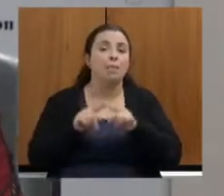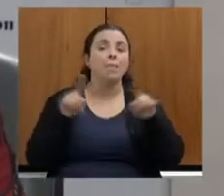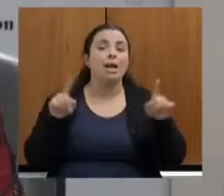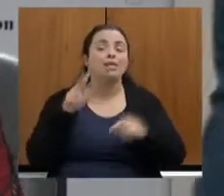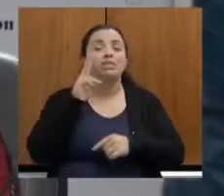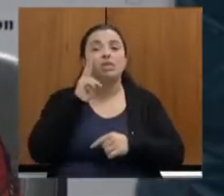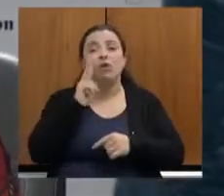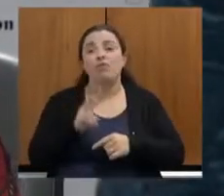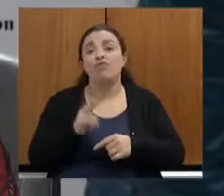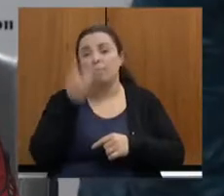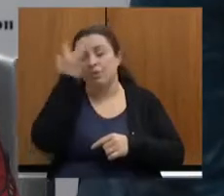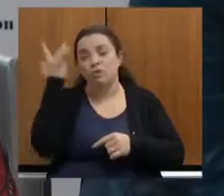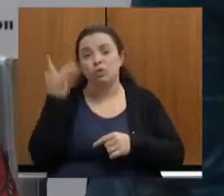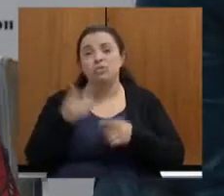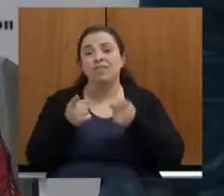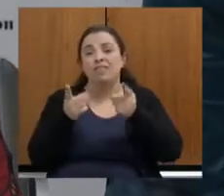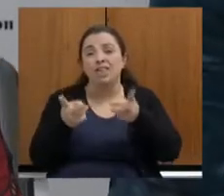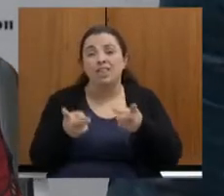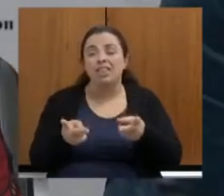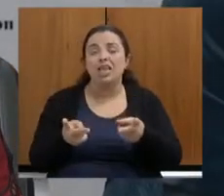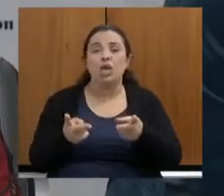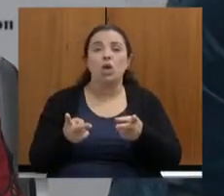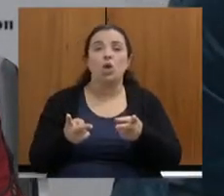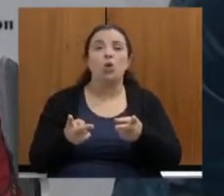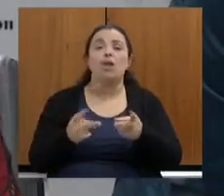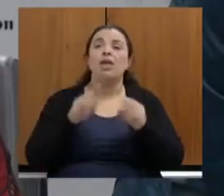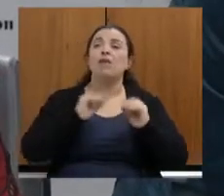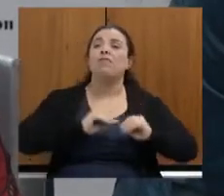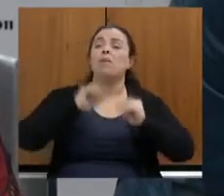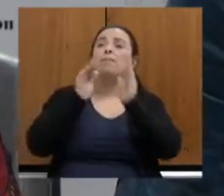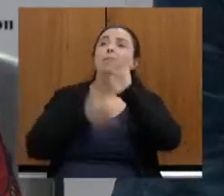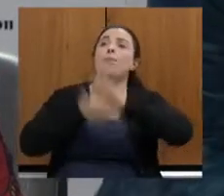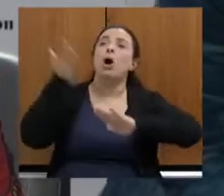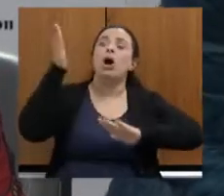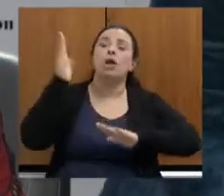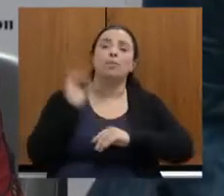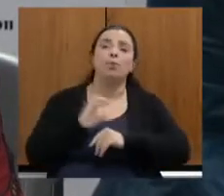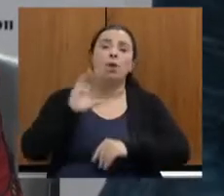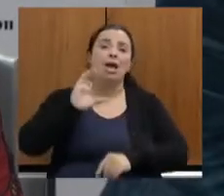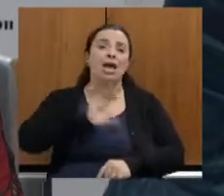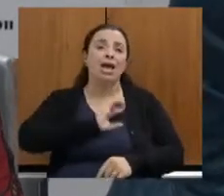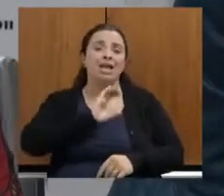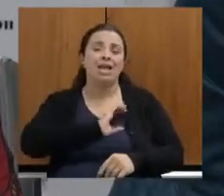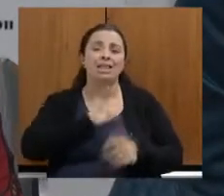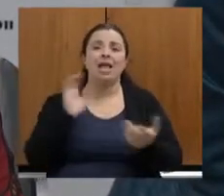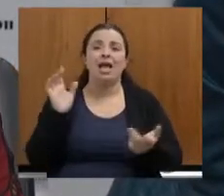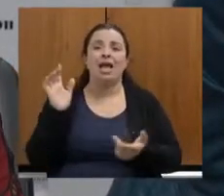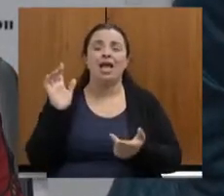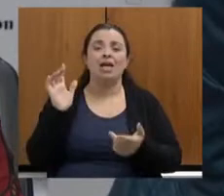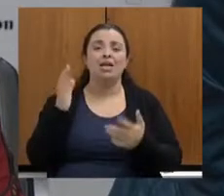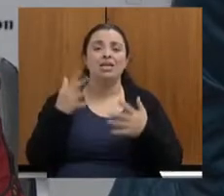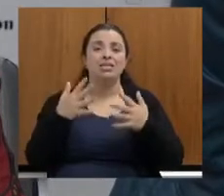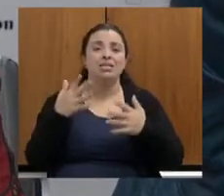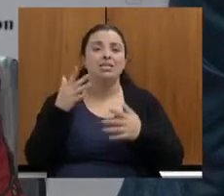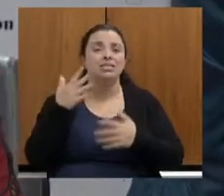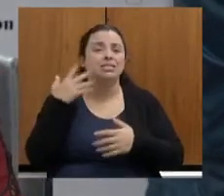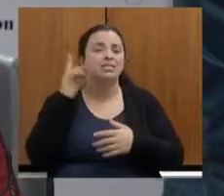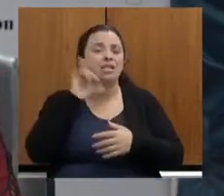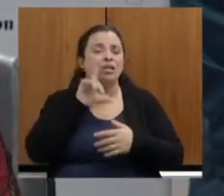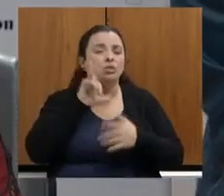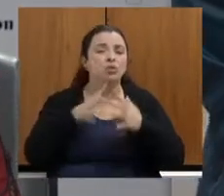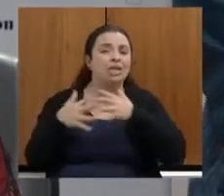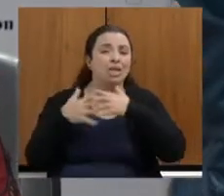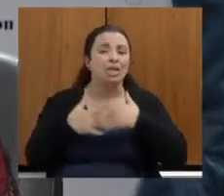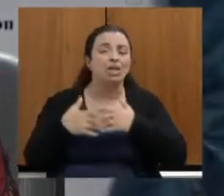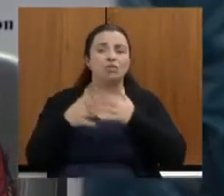terra eu vi companheiros largar a família embora para o Canadá para os Estados Unidos eu vi família inteira da depressão o